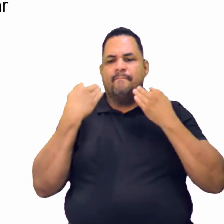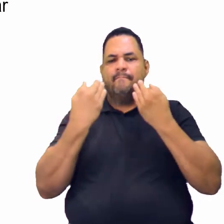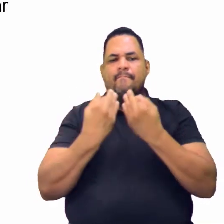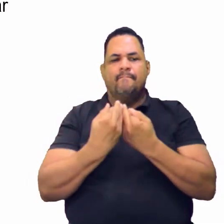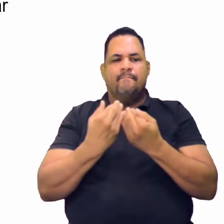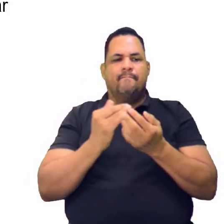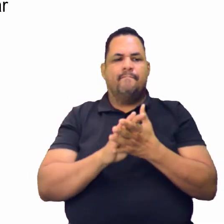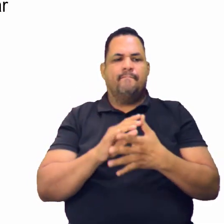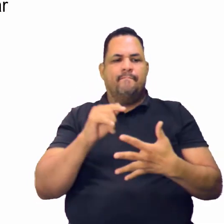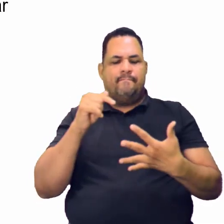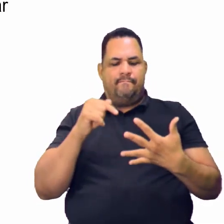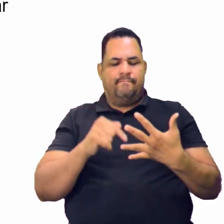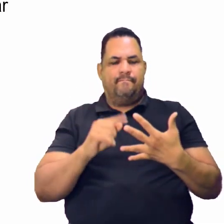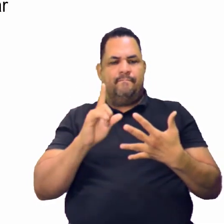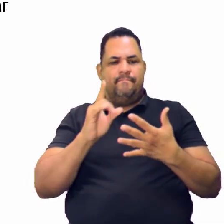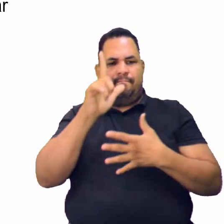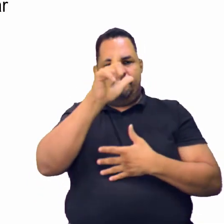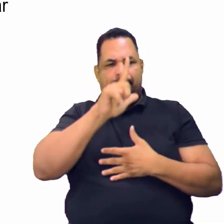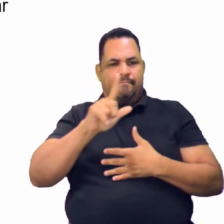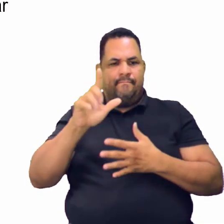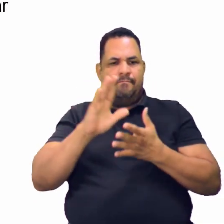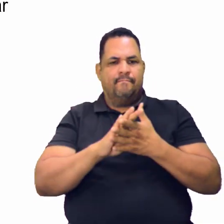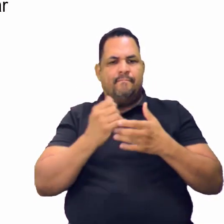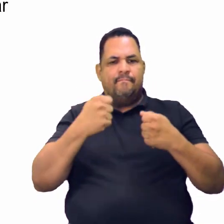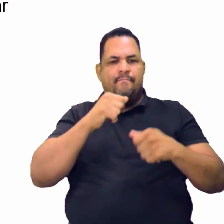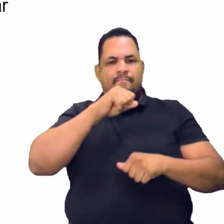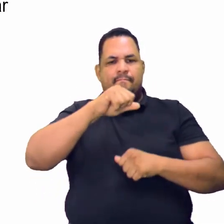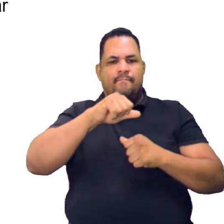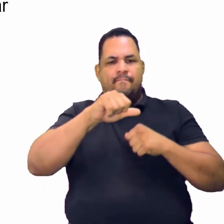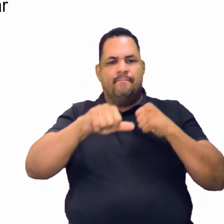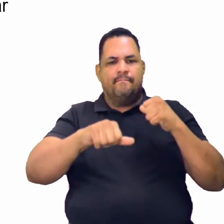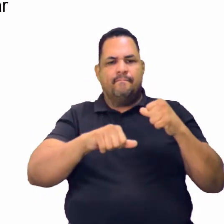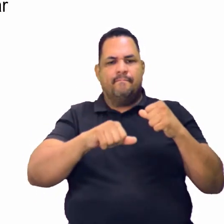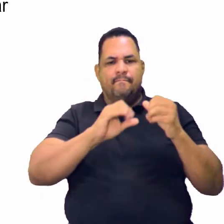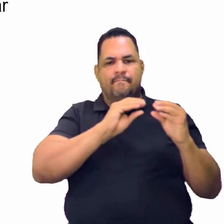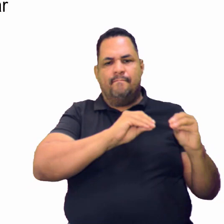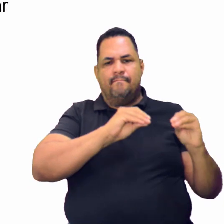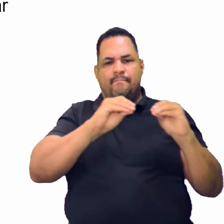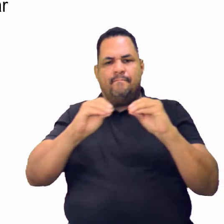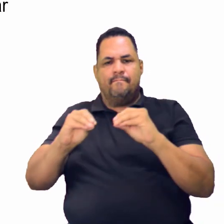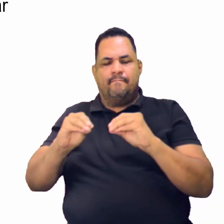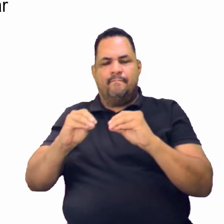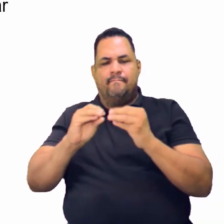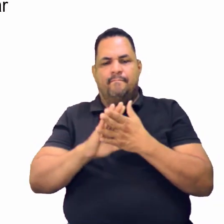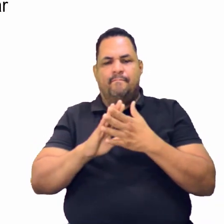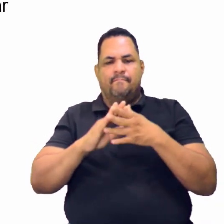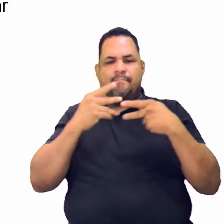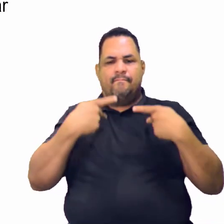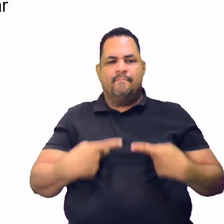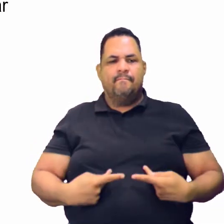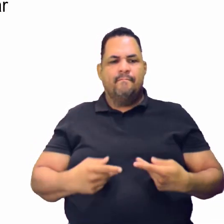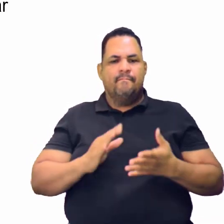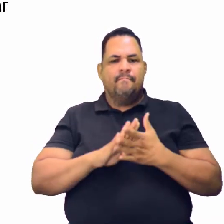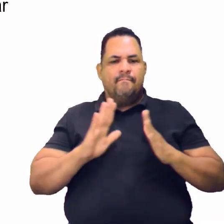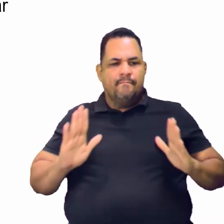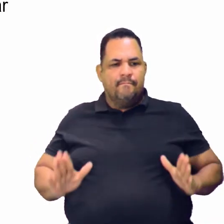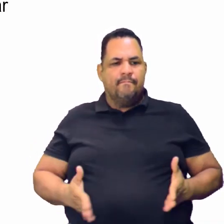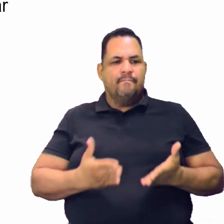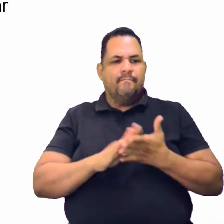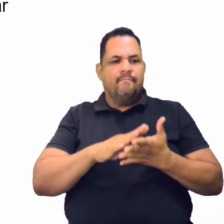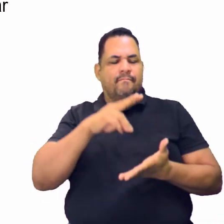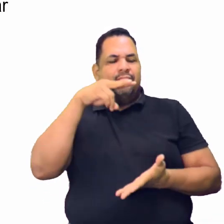familiares. D. A literatura tem o poder de transportar o ser humano, provocar